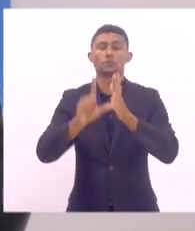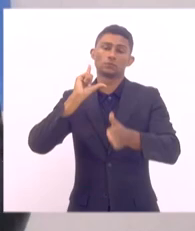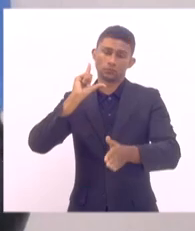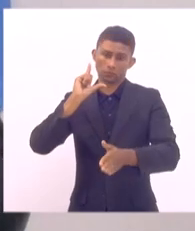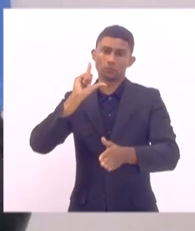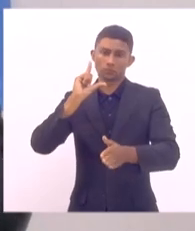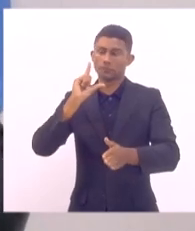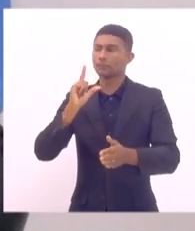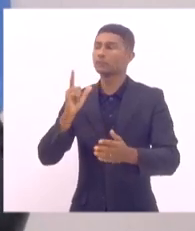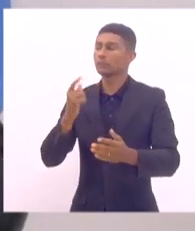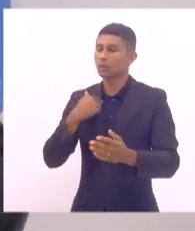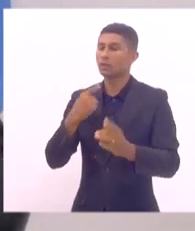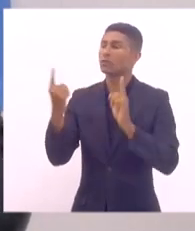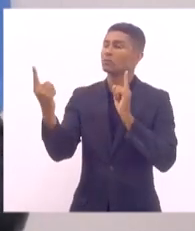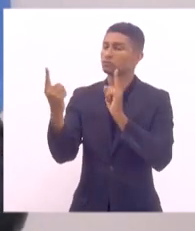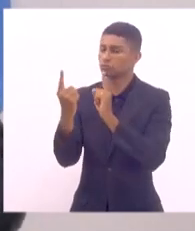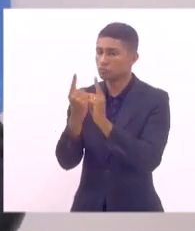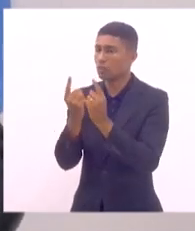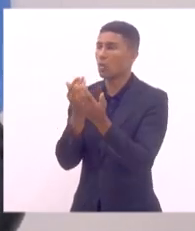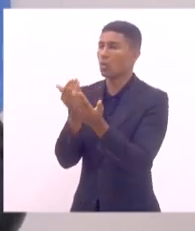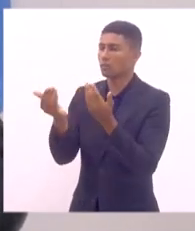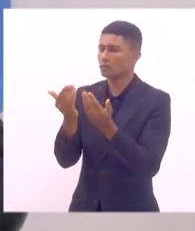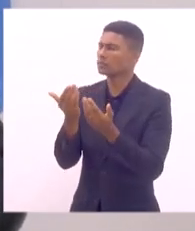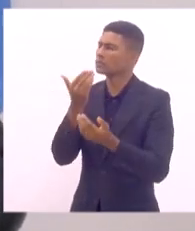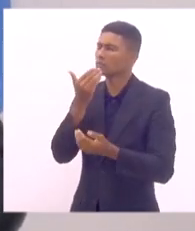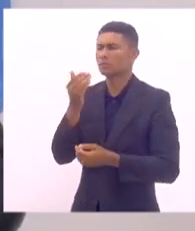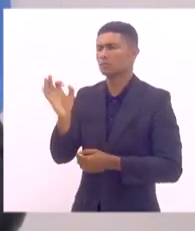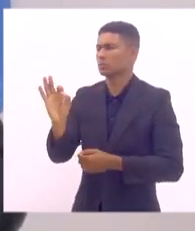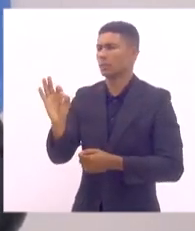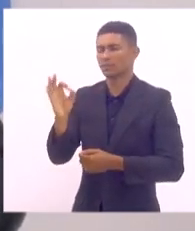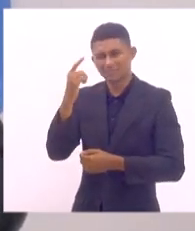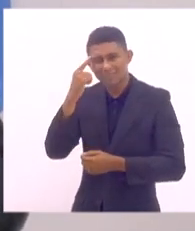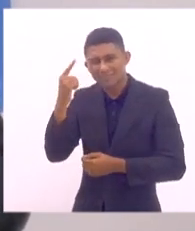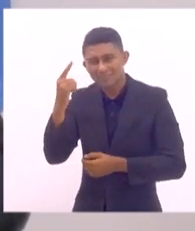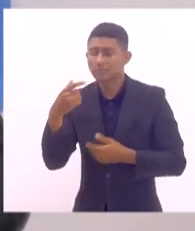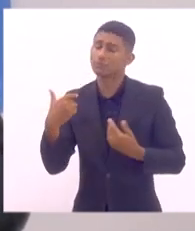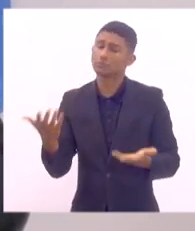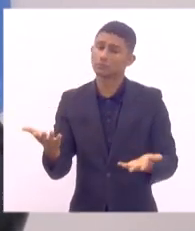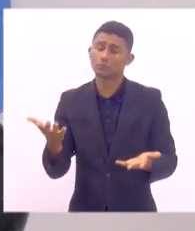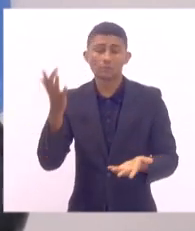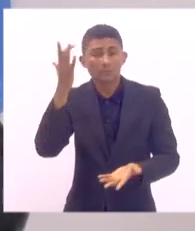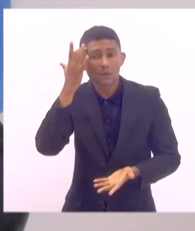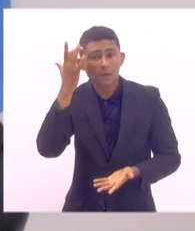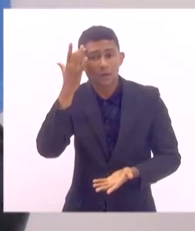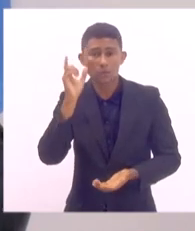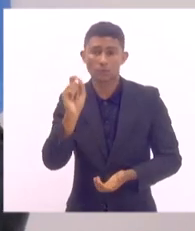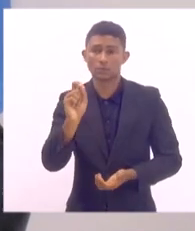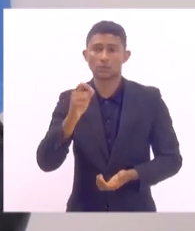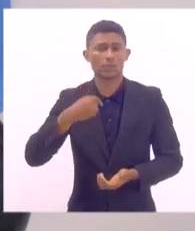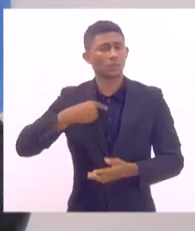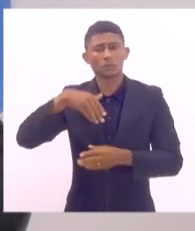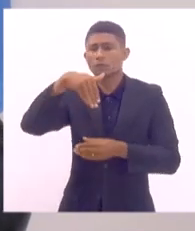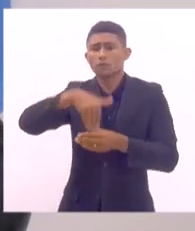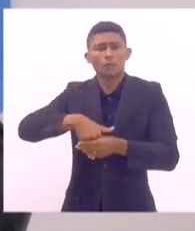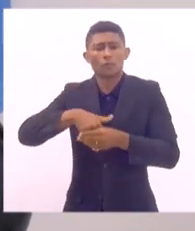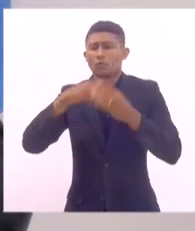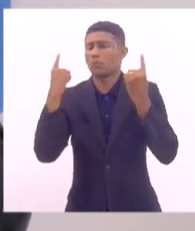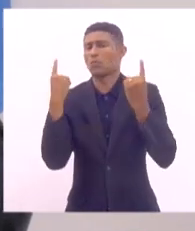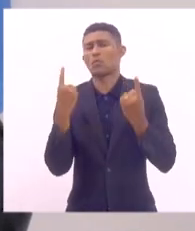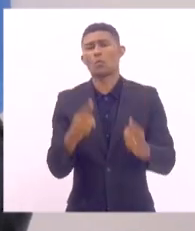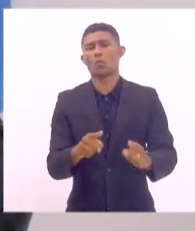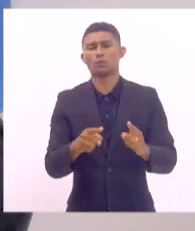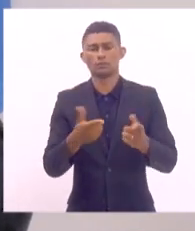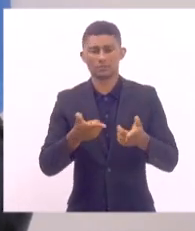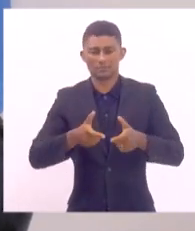quem ia votar, ia pedir verificação para não pedir. Então, eu acho bom, eu faço a minha votação, votei contrário a essa